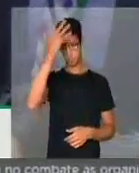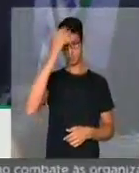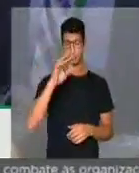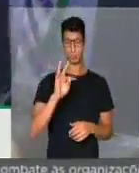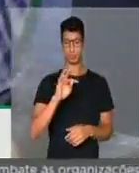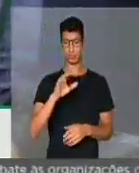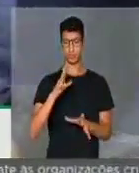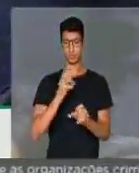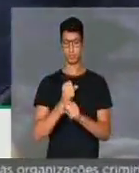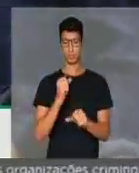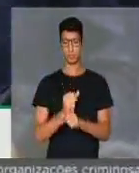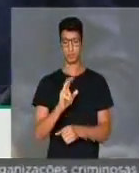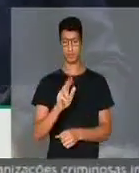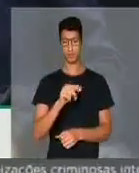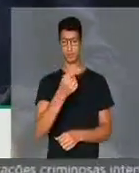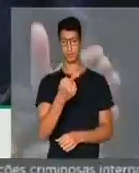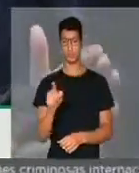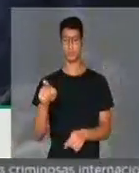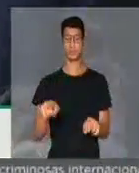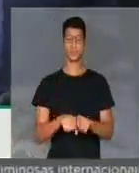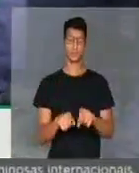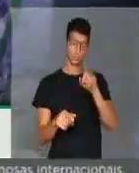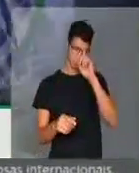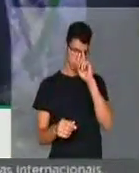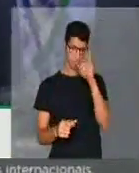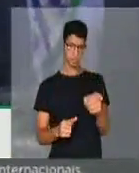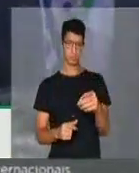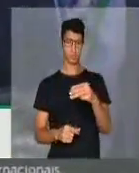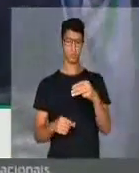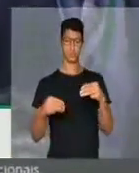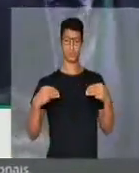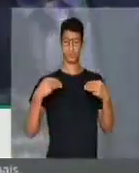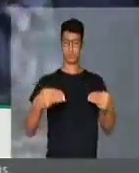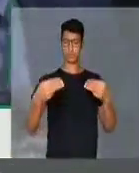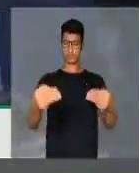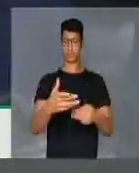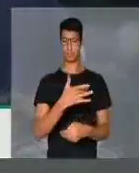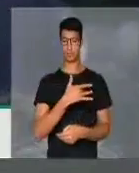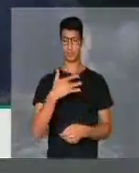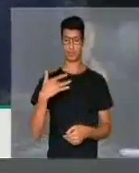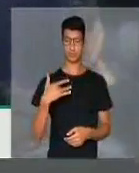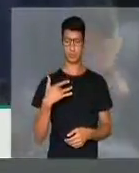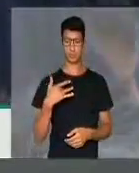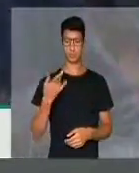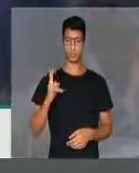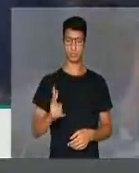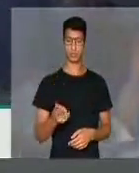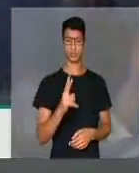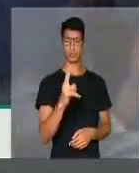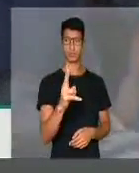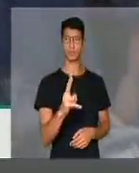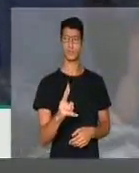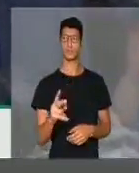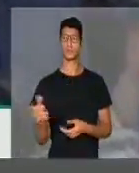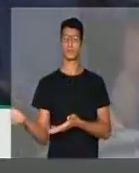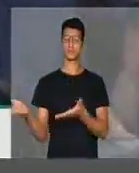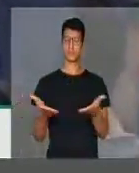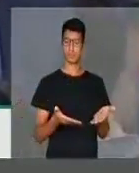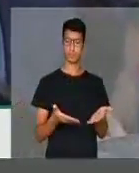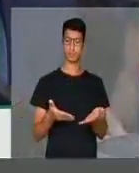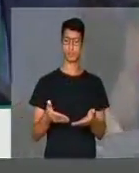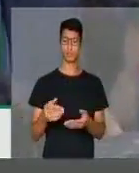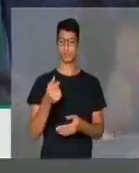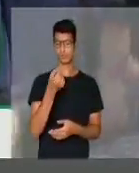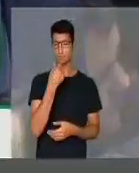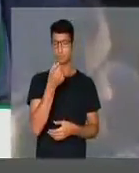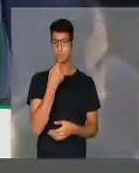do Tribunal de Contas da União, que determina que o Ministério da Saúde continue a encomendar